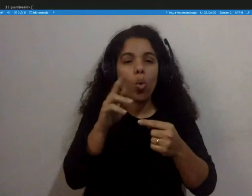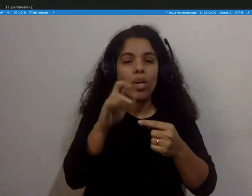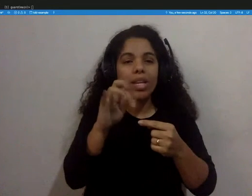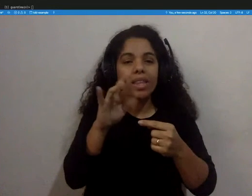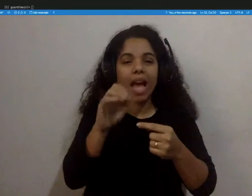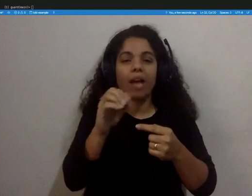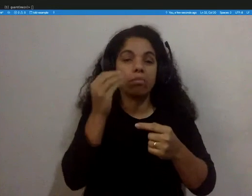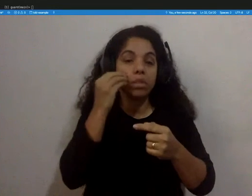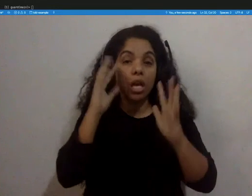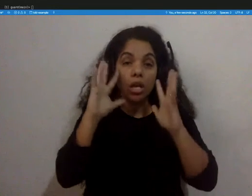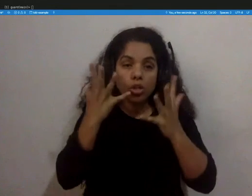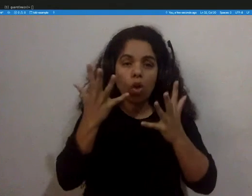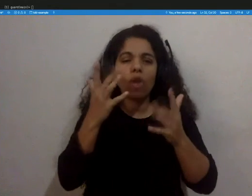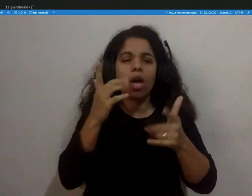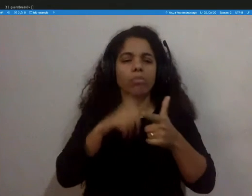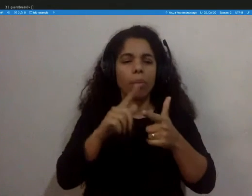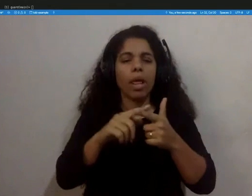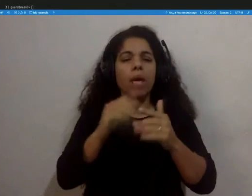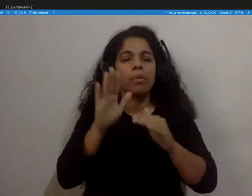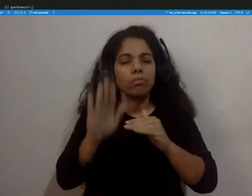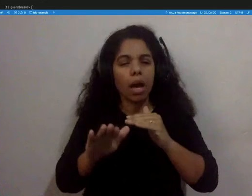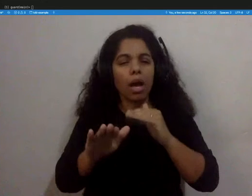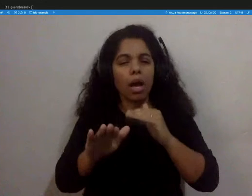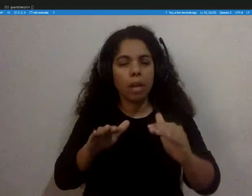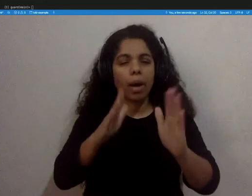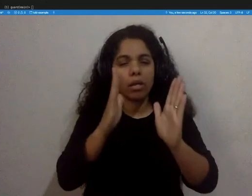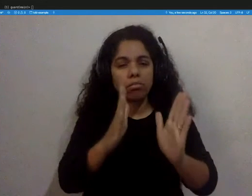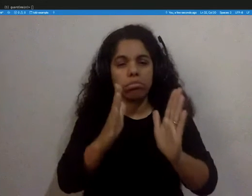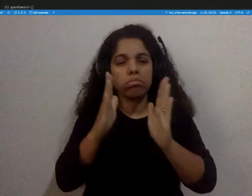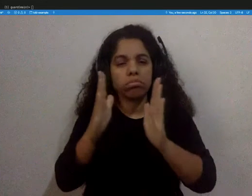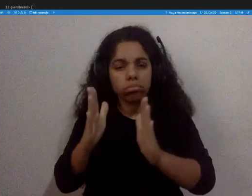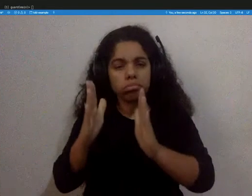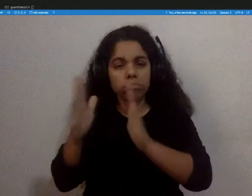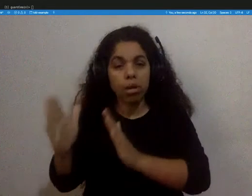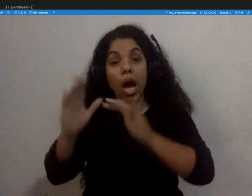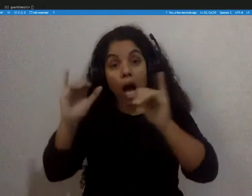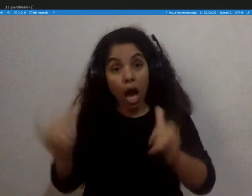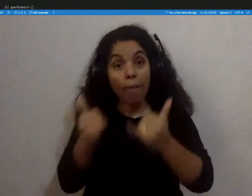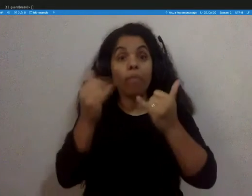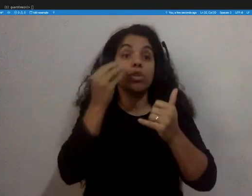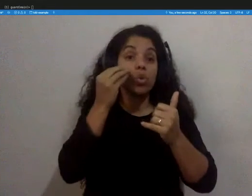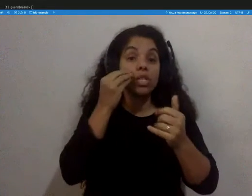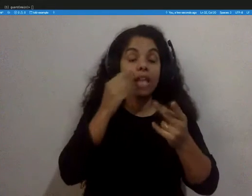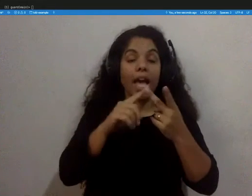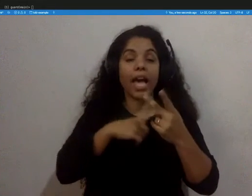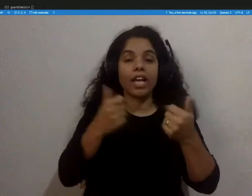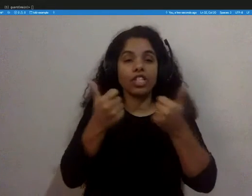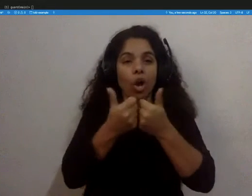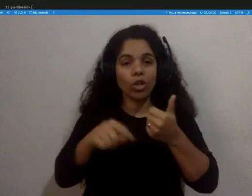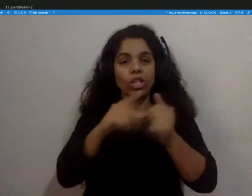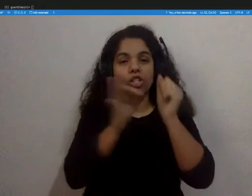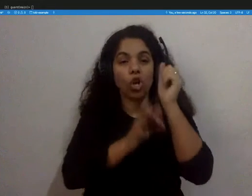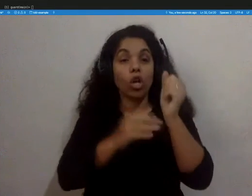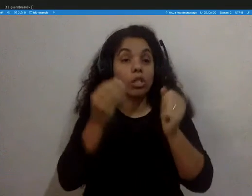passo, ele fala assim, olha, aproveita, cria um teste de aceitação ao redor do seu código para garantir que esse teste